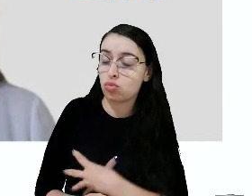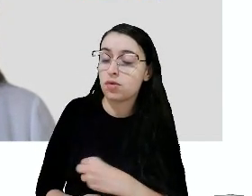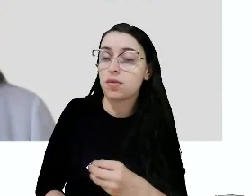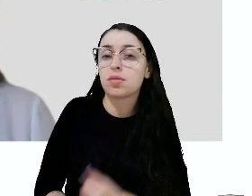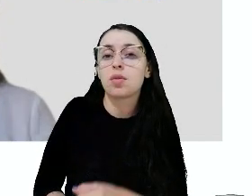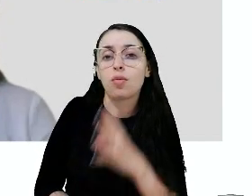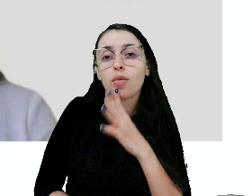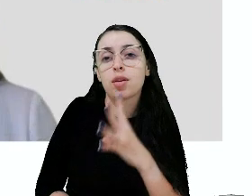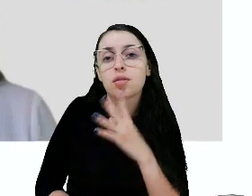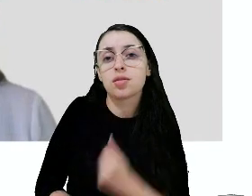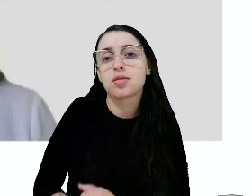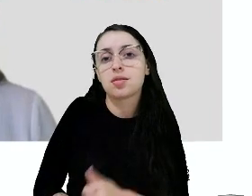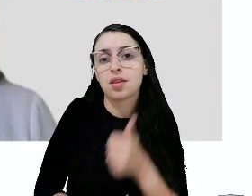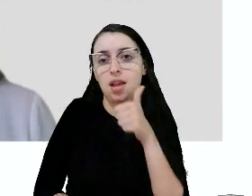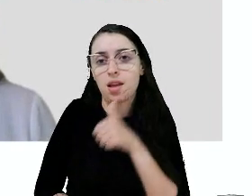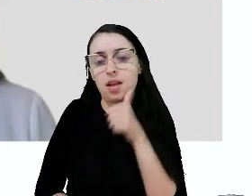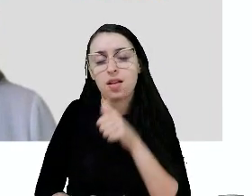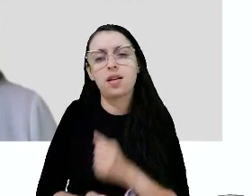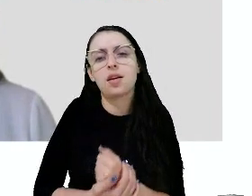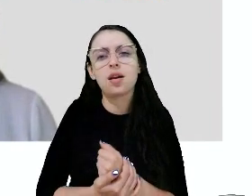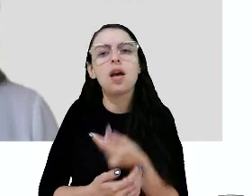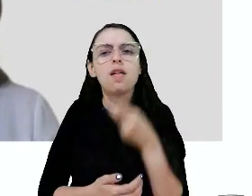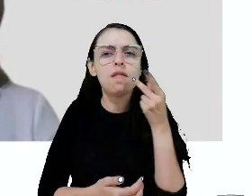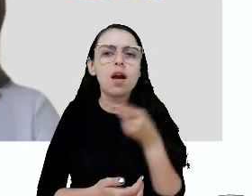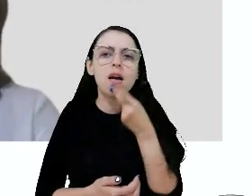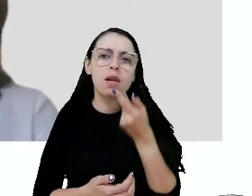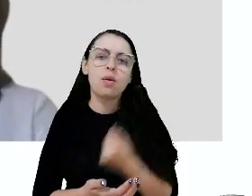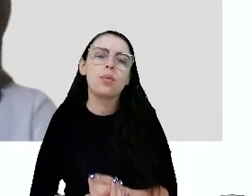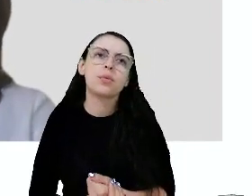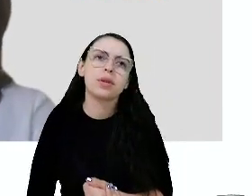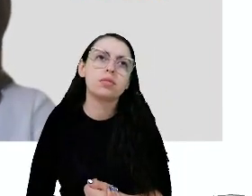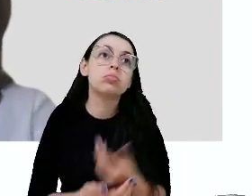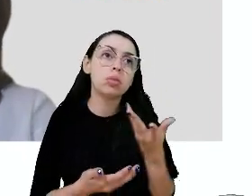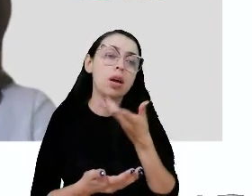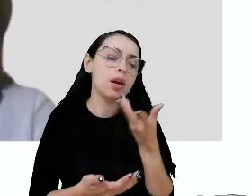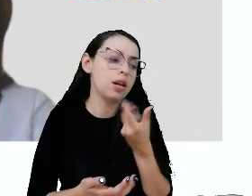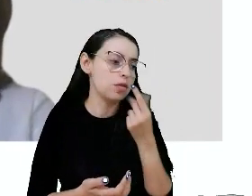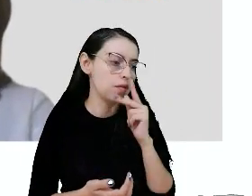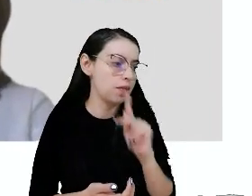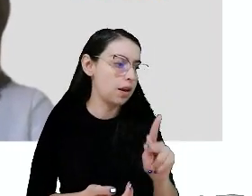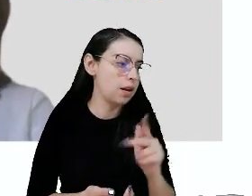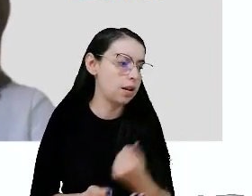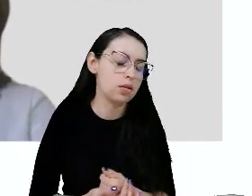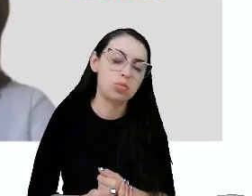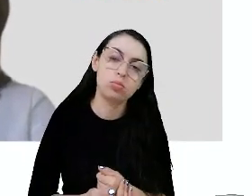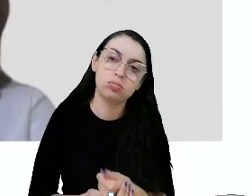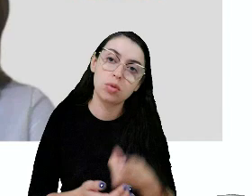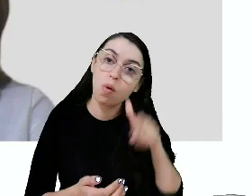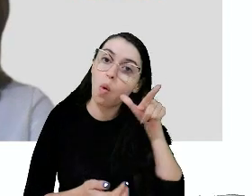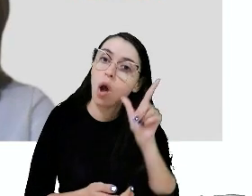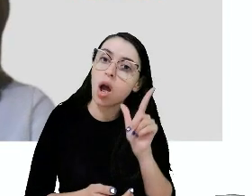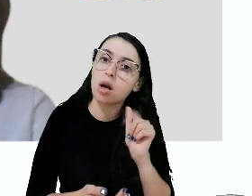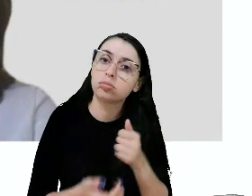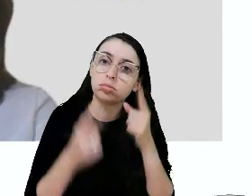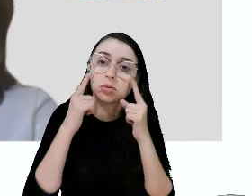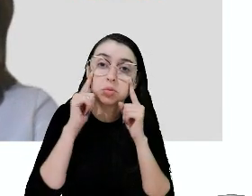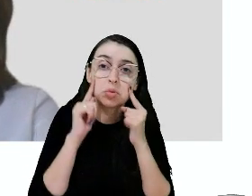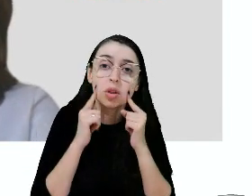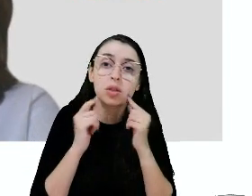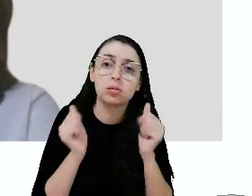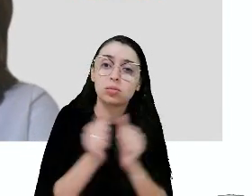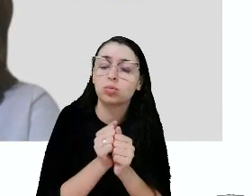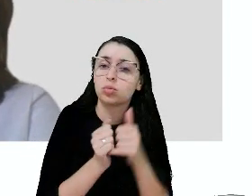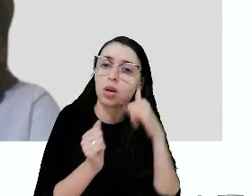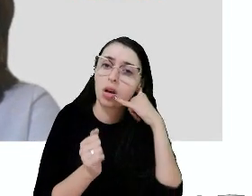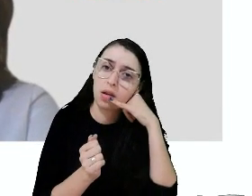ela não mora aqui em São Paulo, e ela me contou, e eu quero trazer aqui esse depoimento para vocês. Ontem, eu chorei